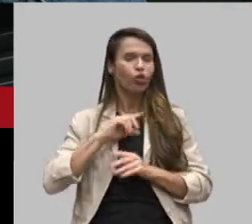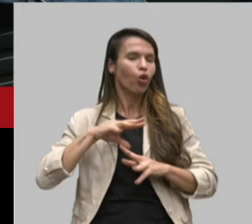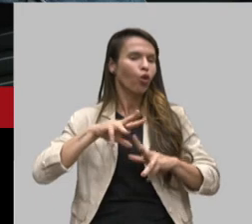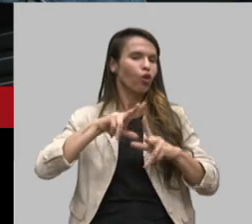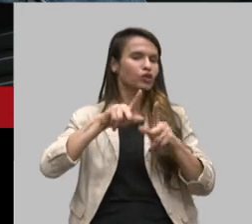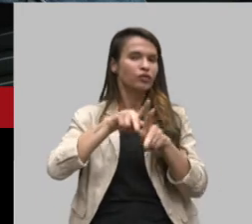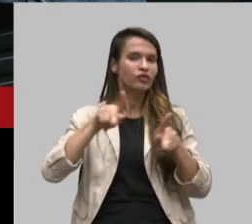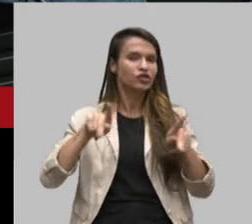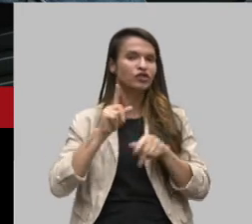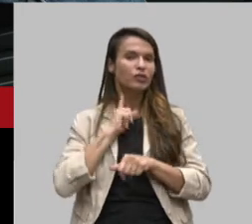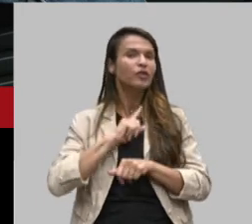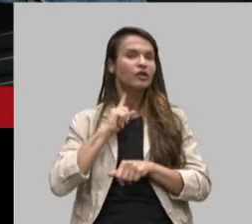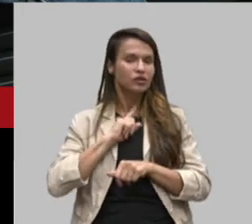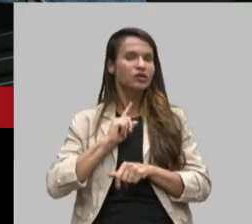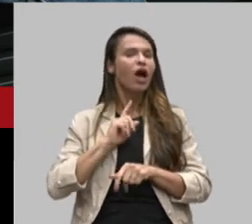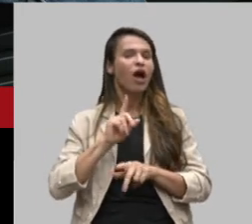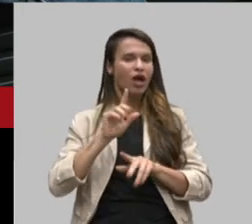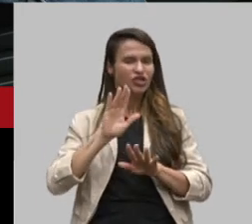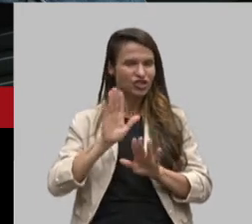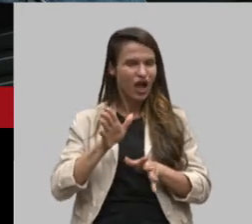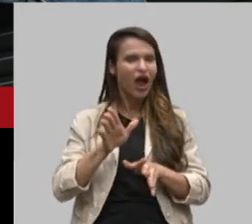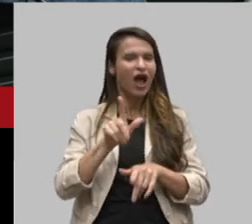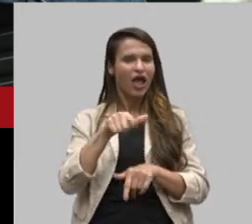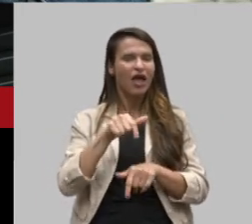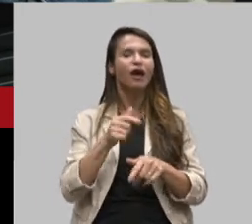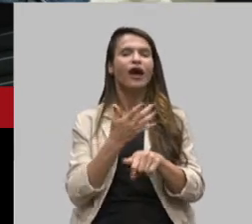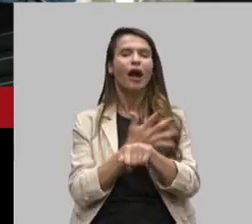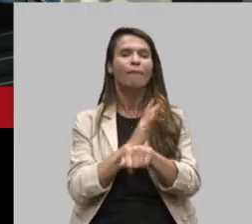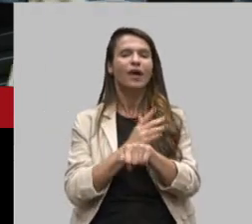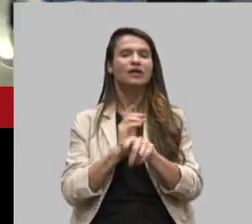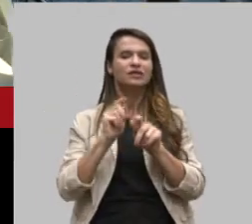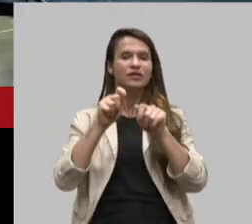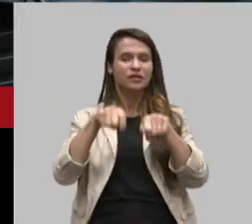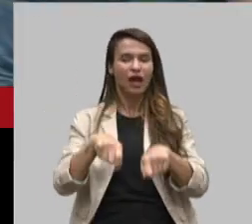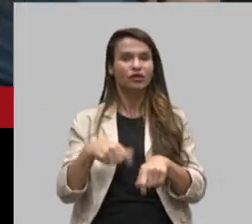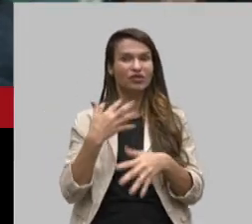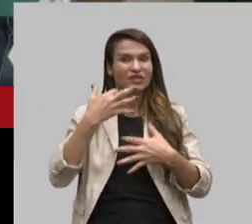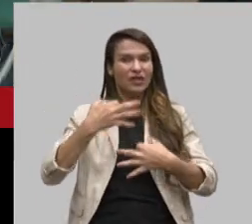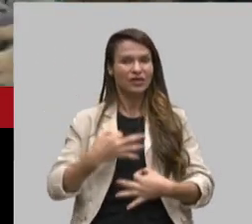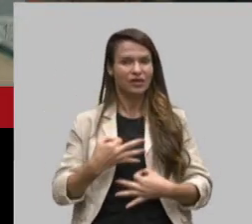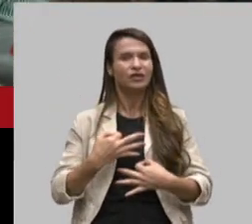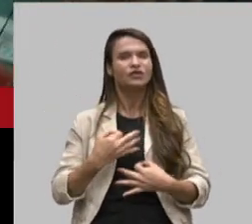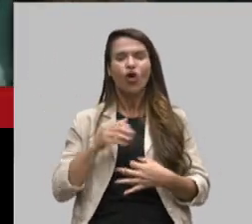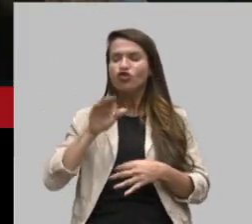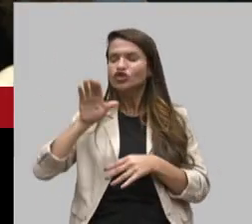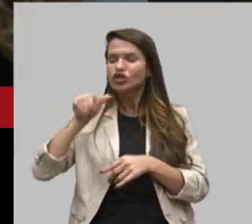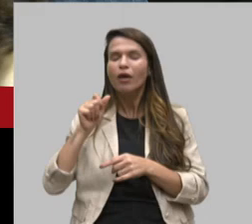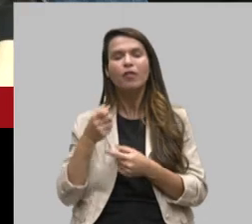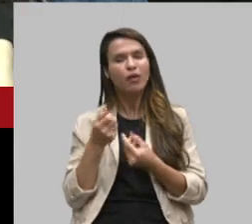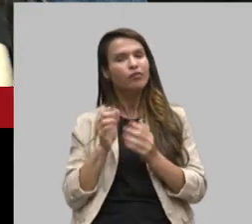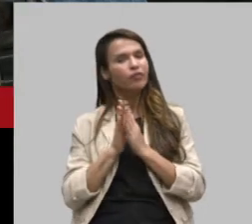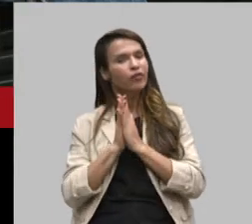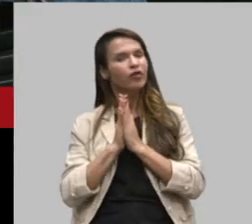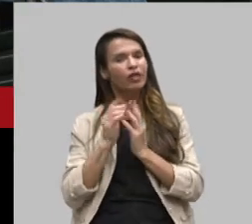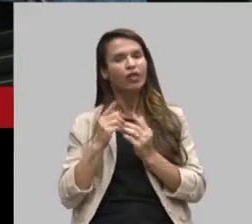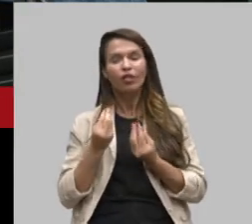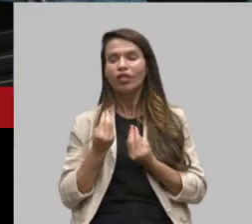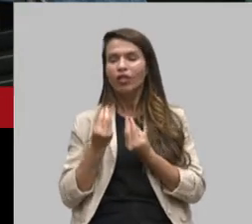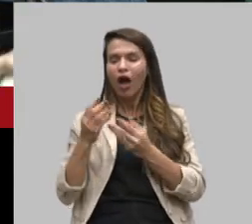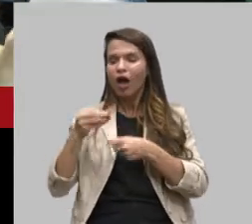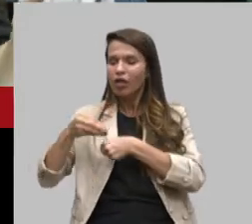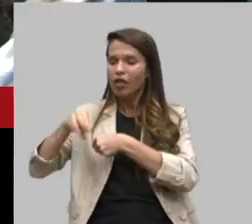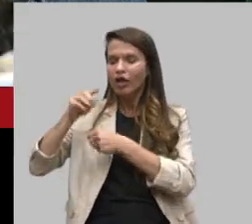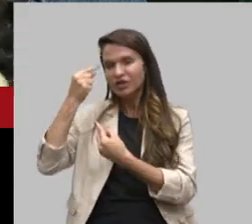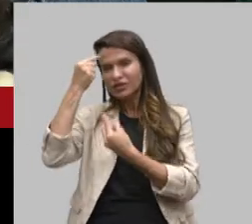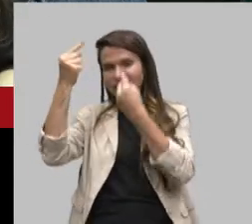Minas Gerais São capacitados eu tenho certeza disso então cheguem neles por favor e tenha e deem essas ideias para ele eu tenho certeza que